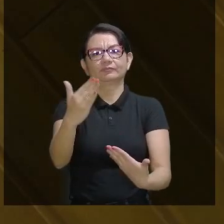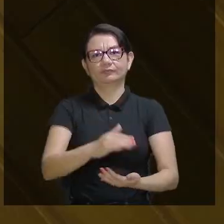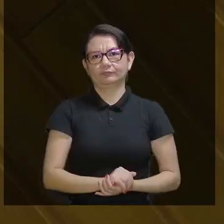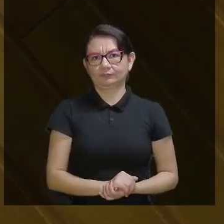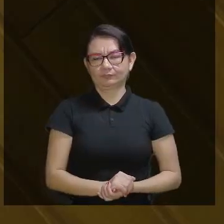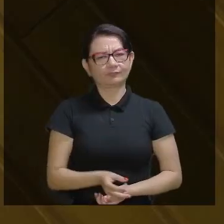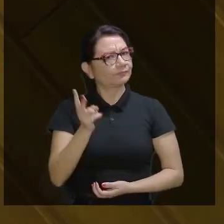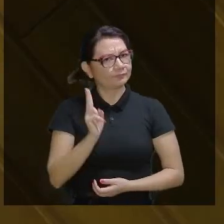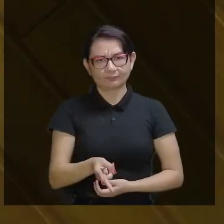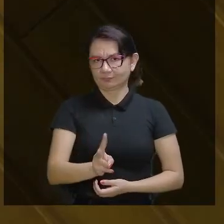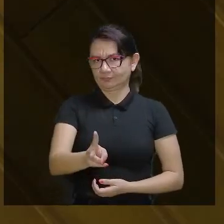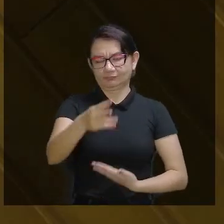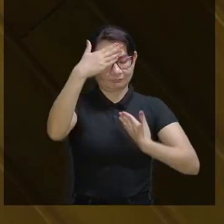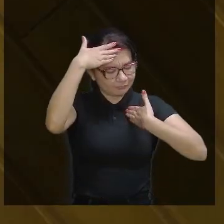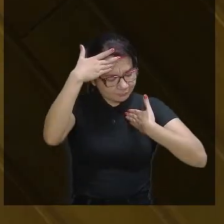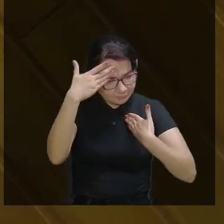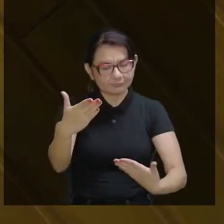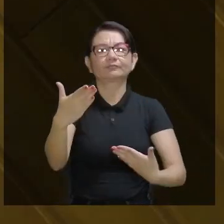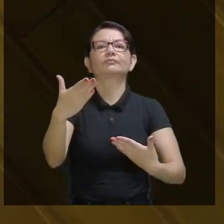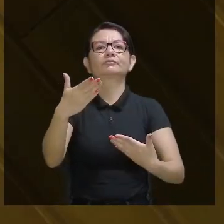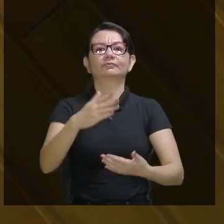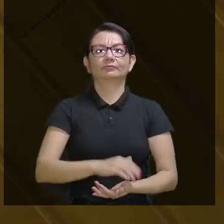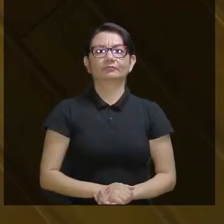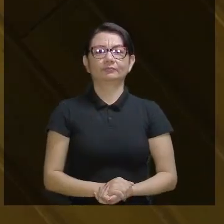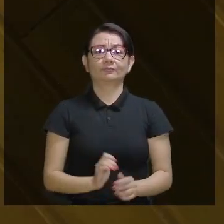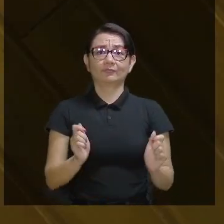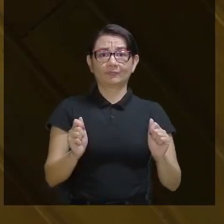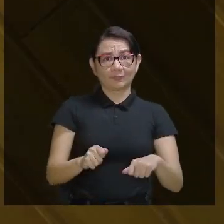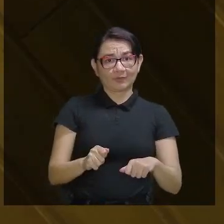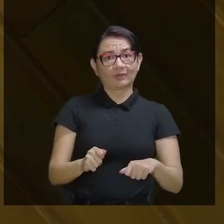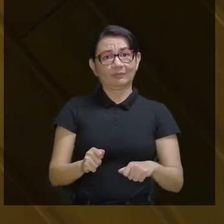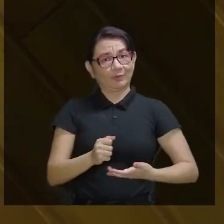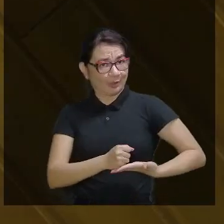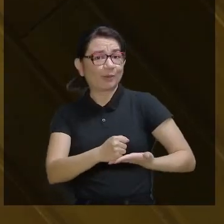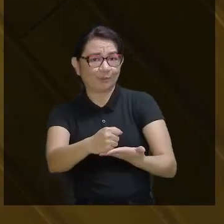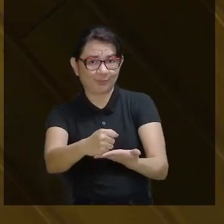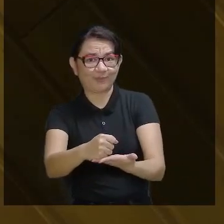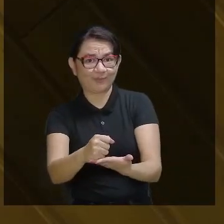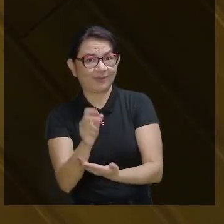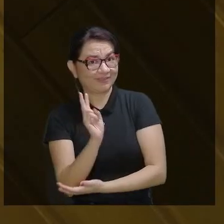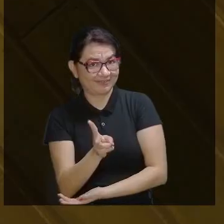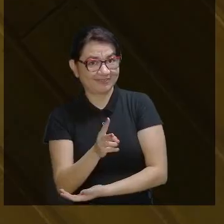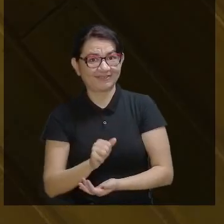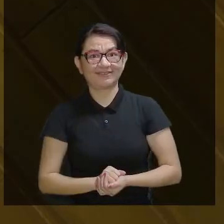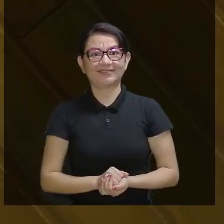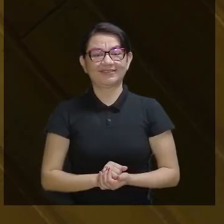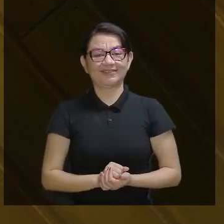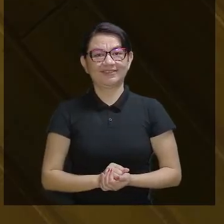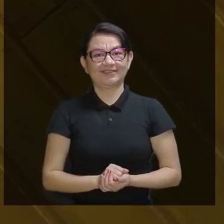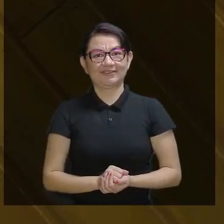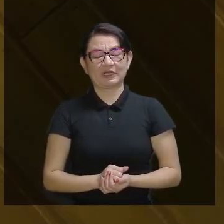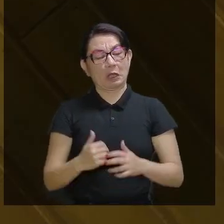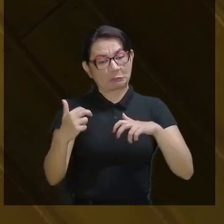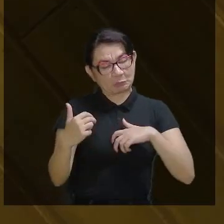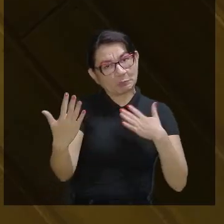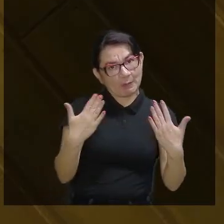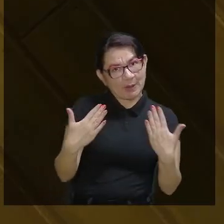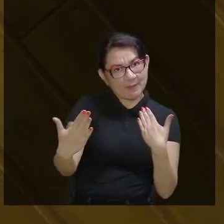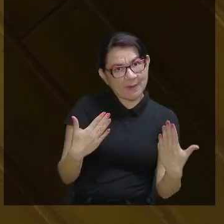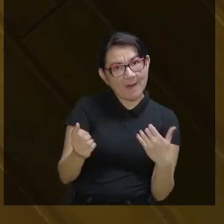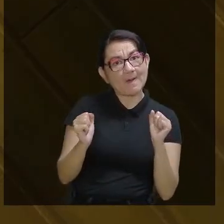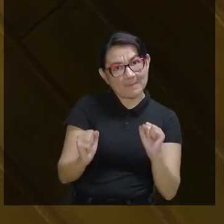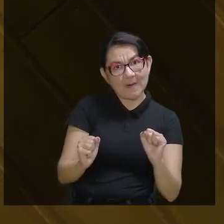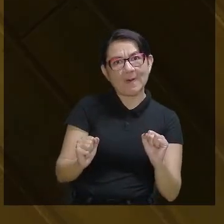grata e serei sempre grata. E podem contar comigo. Eu estarei aqui à disposição porque